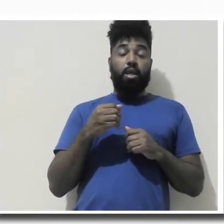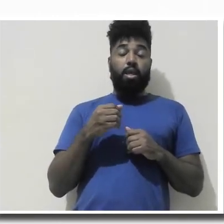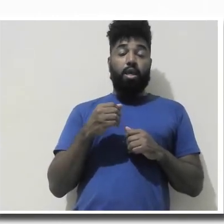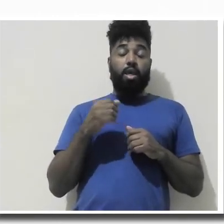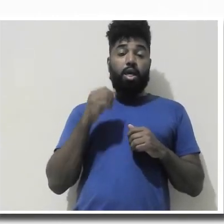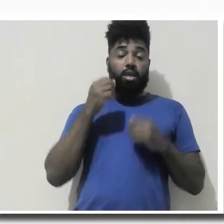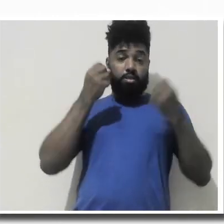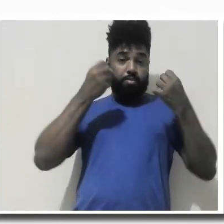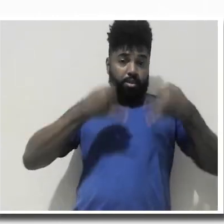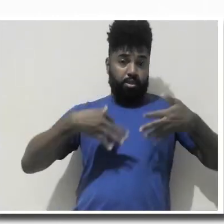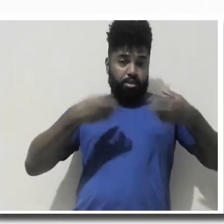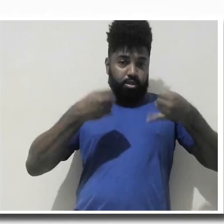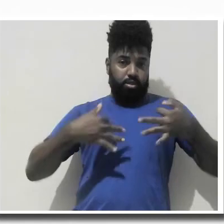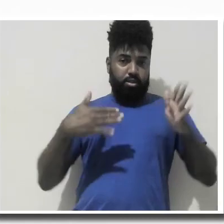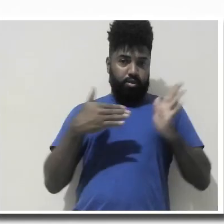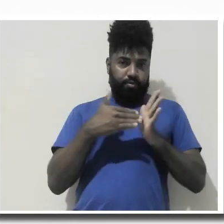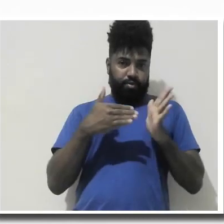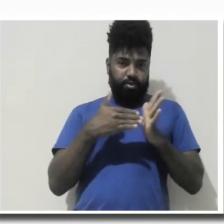observações finais.